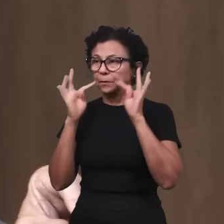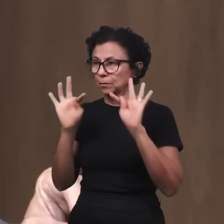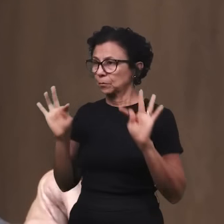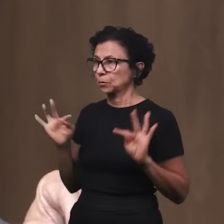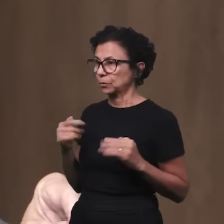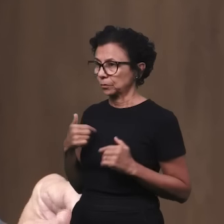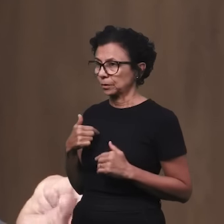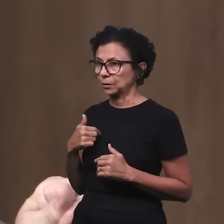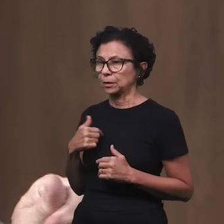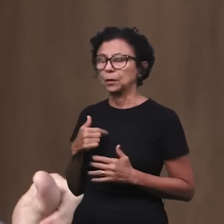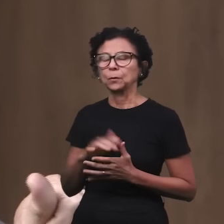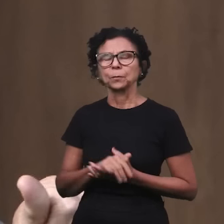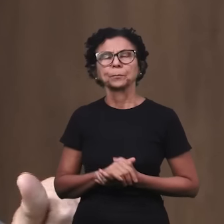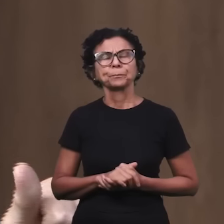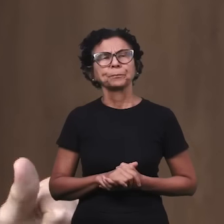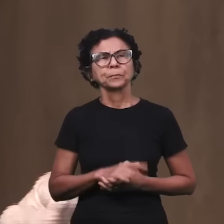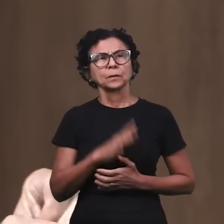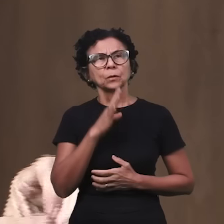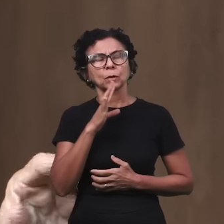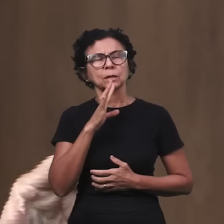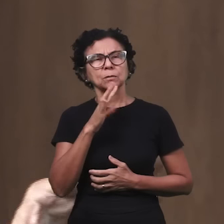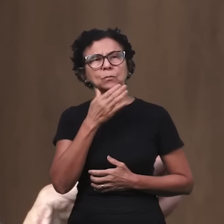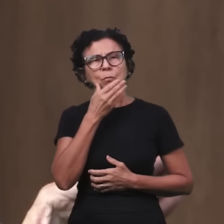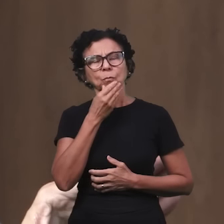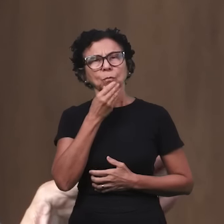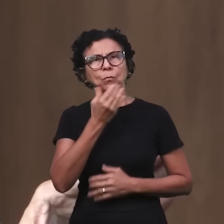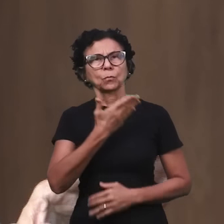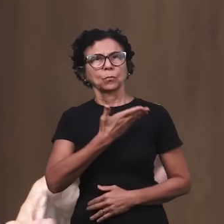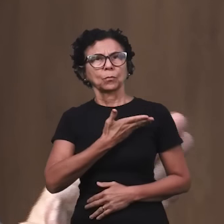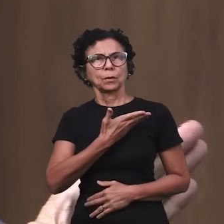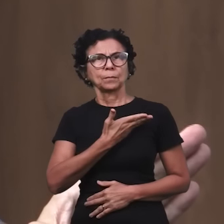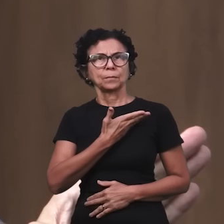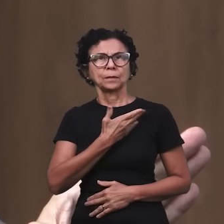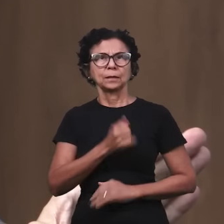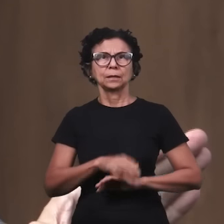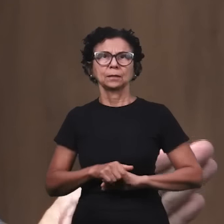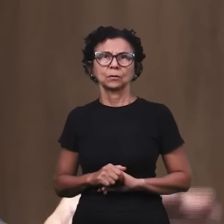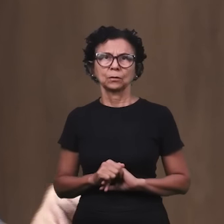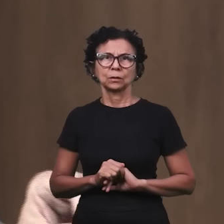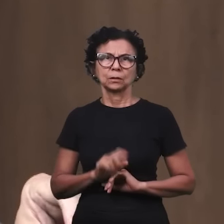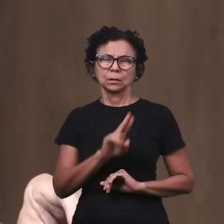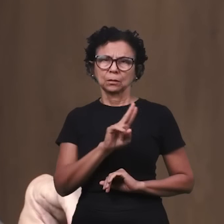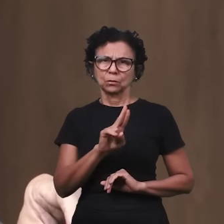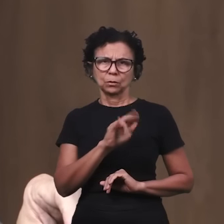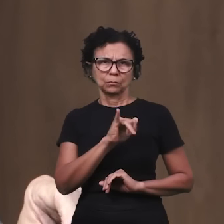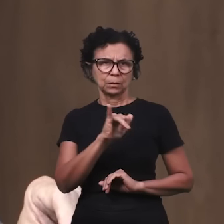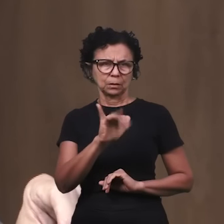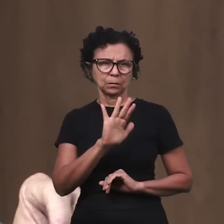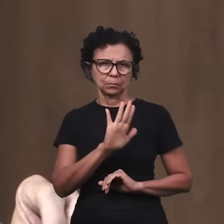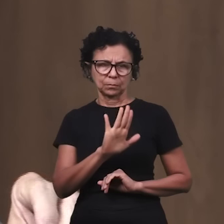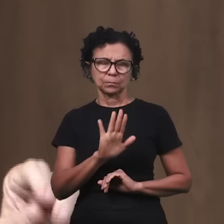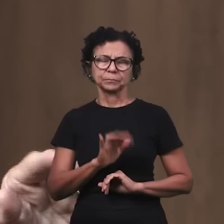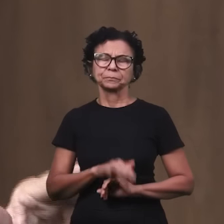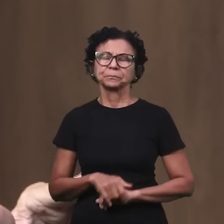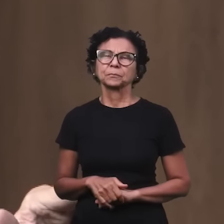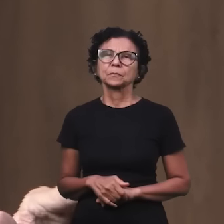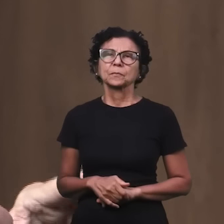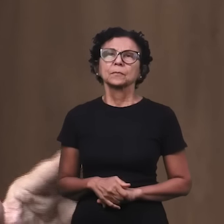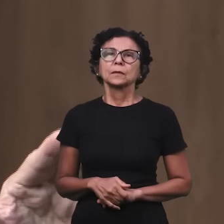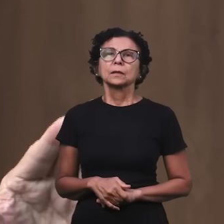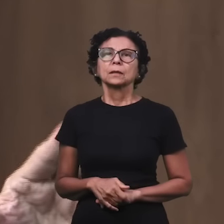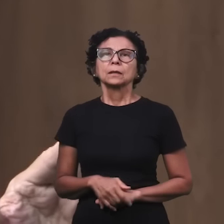tenho um amigo, colega, que eu não vou citar o nome, para preservar a vida dele, a identidade dele e a cidade. Mas ele